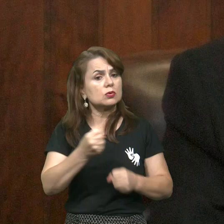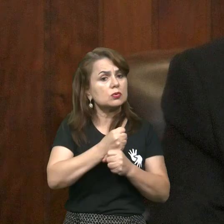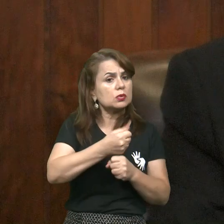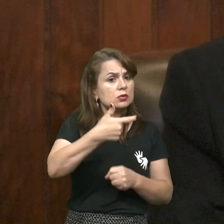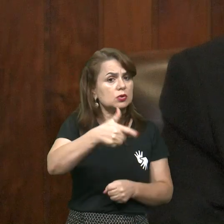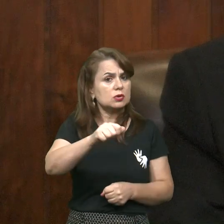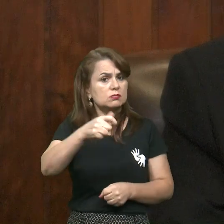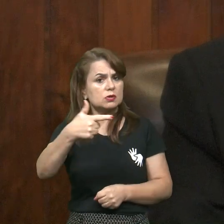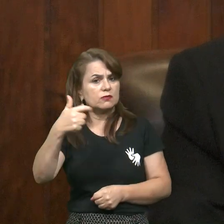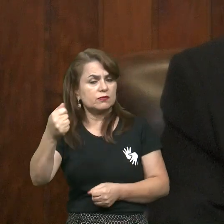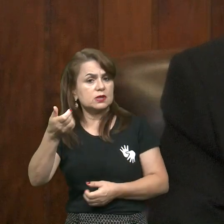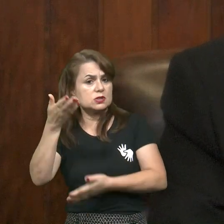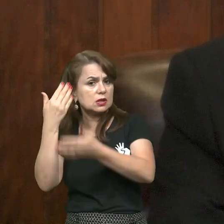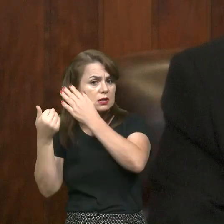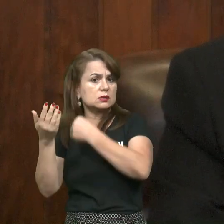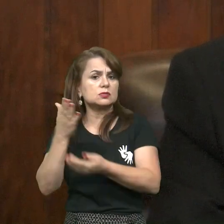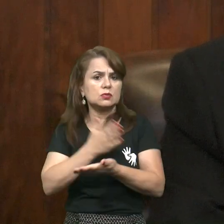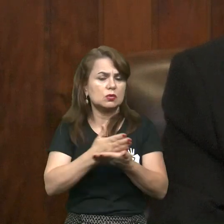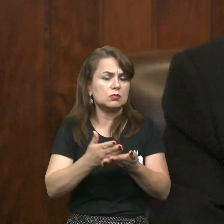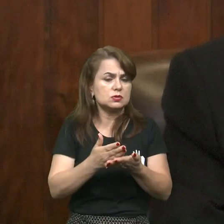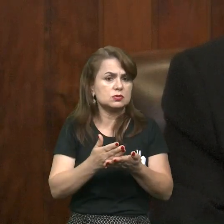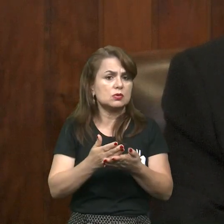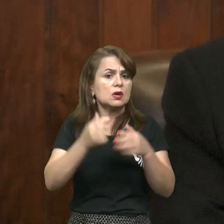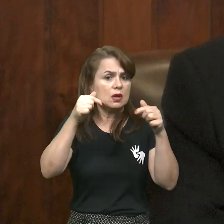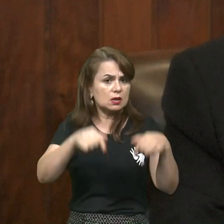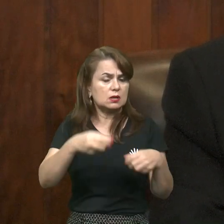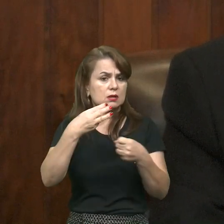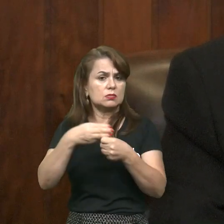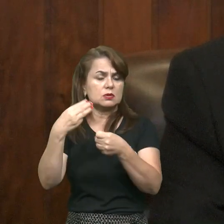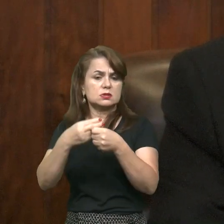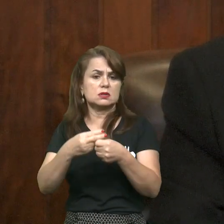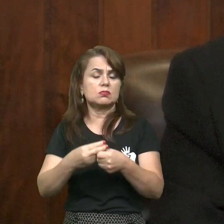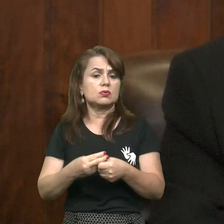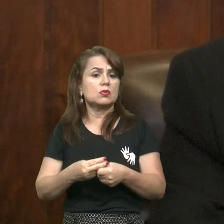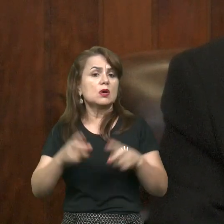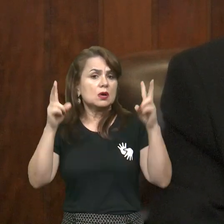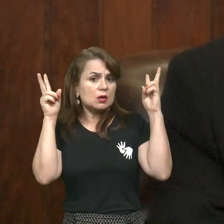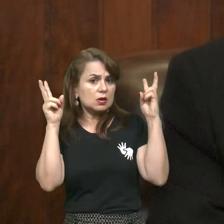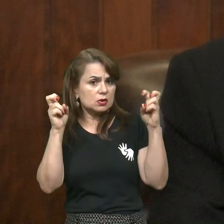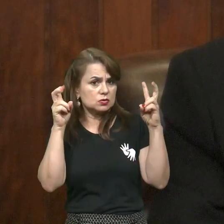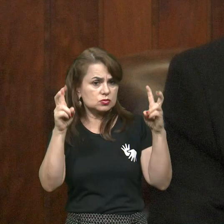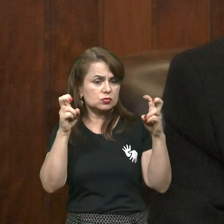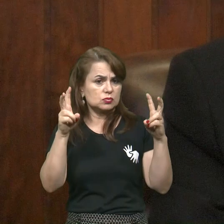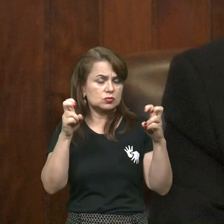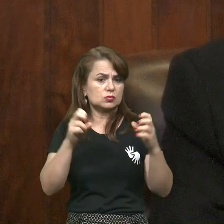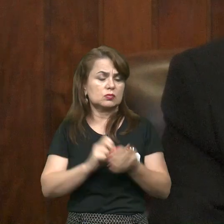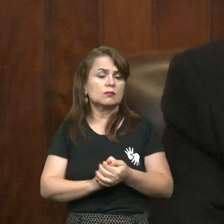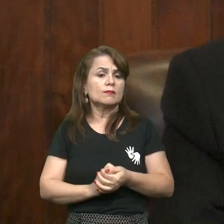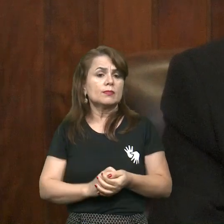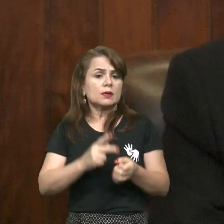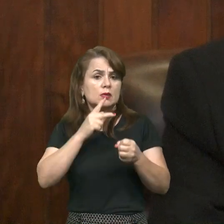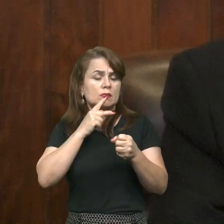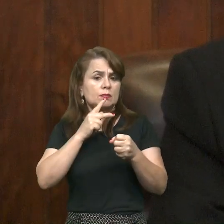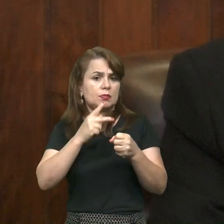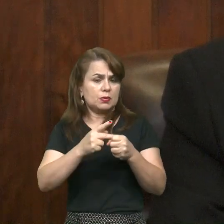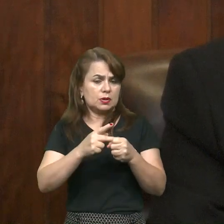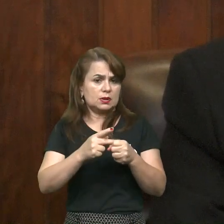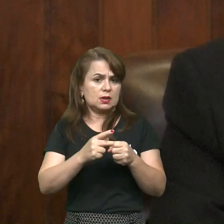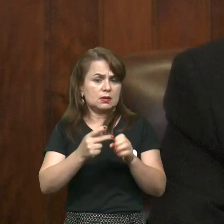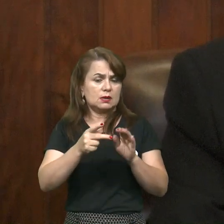ações executadas pela Corregedoria do Município referente à sindicância instaurada através da portaria